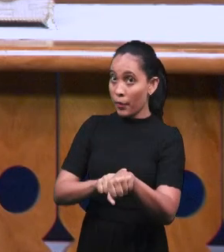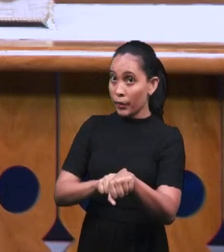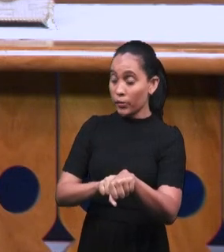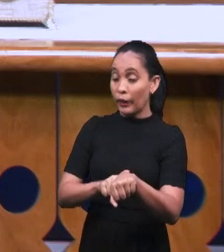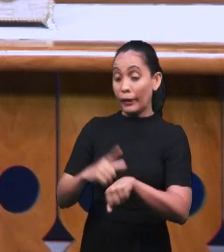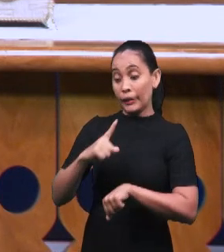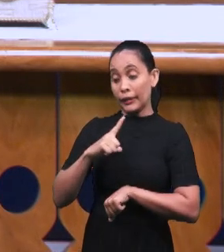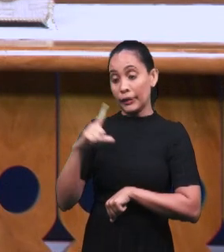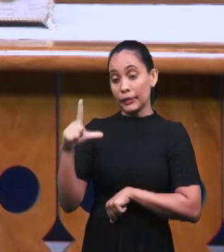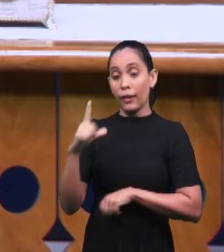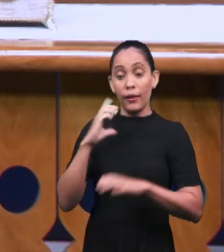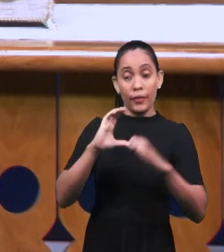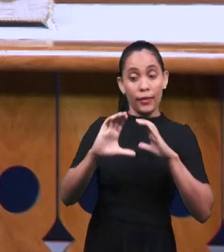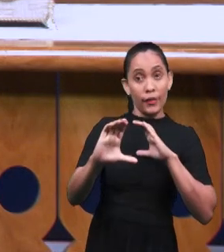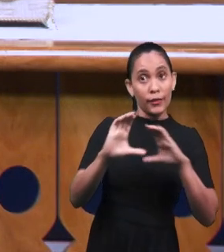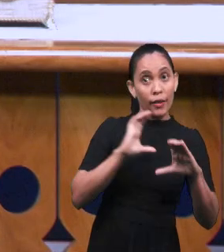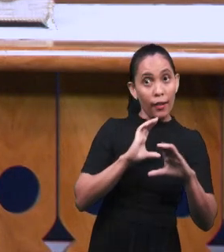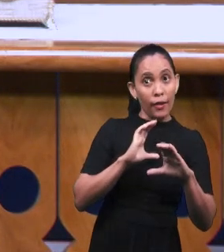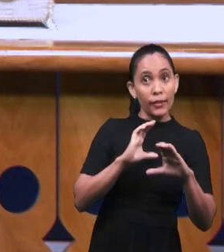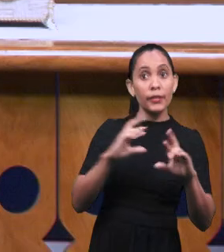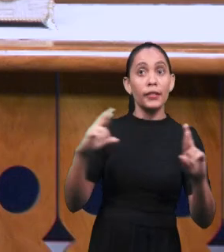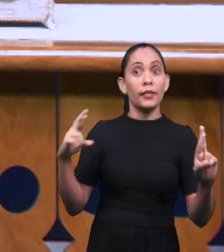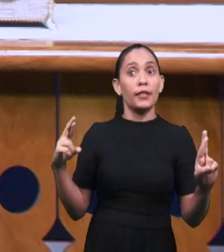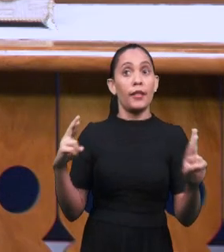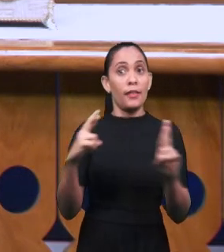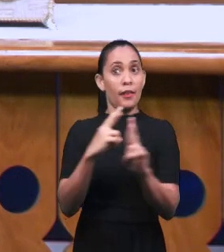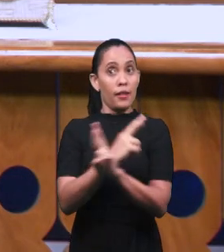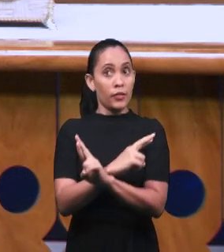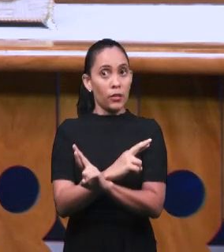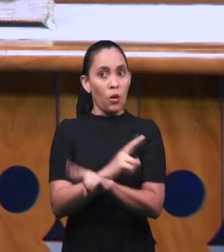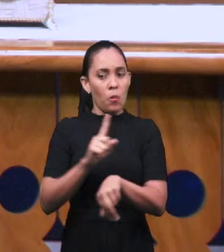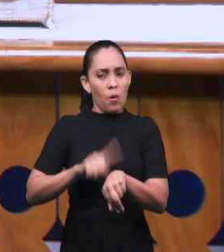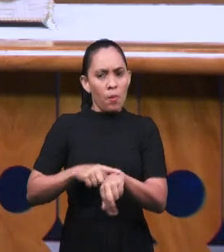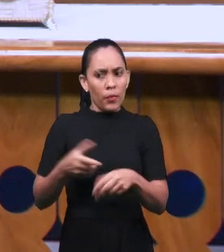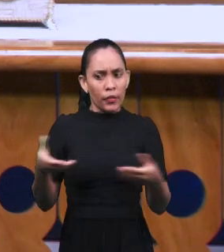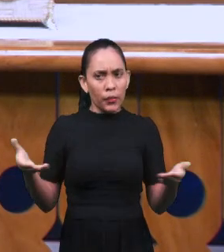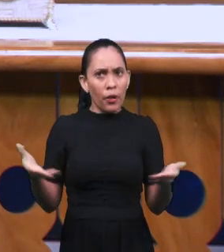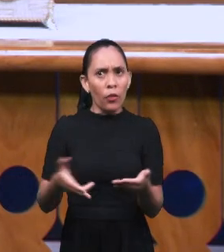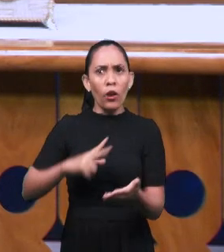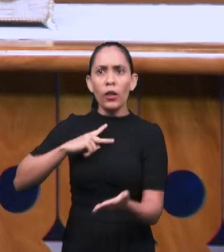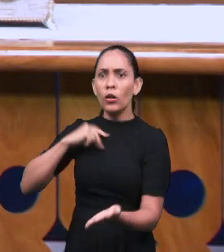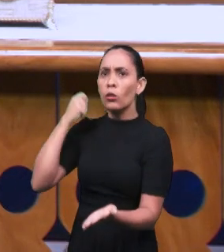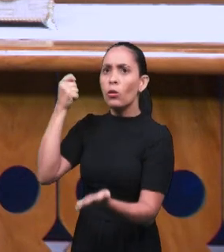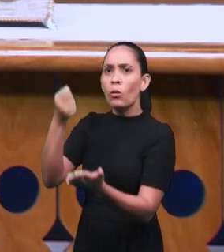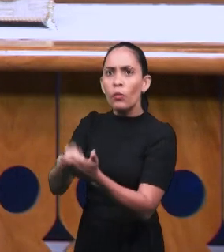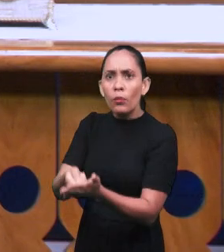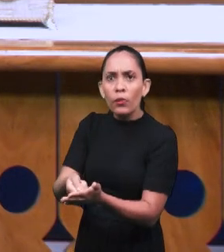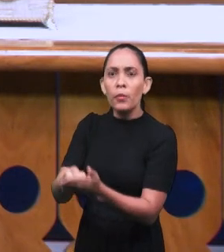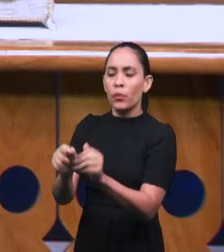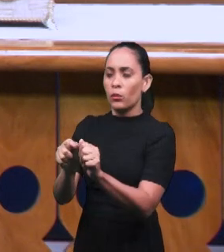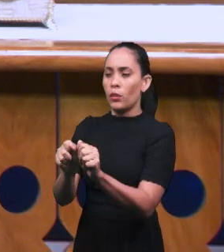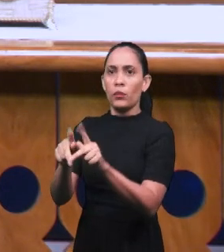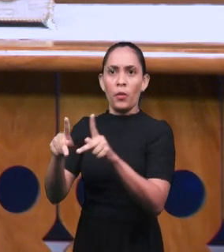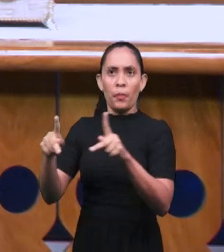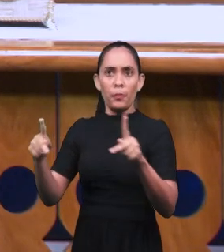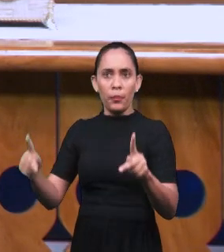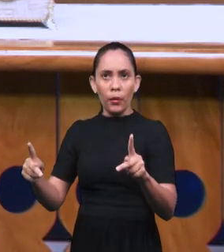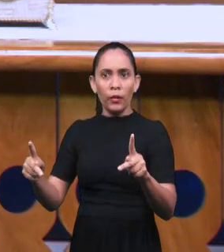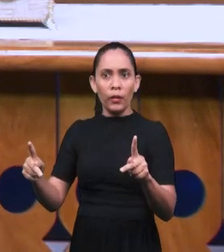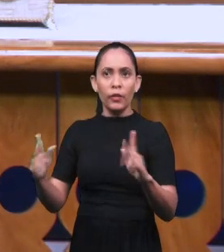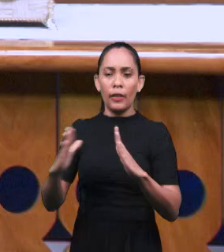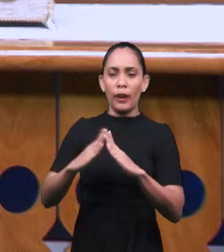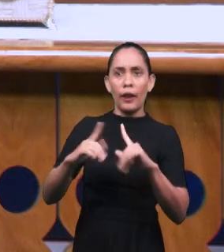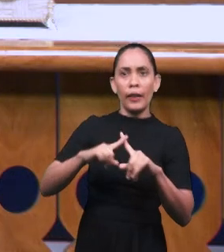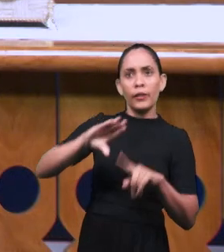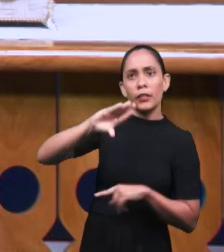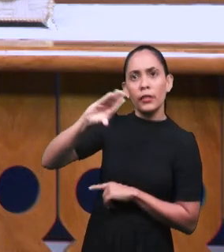de Cantares, que está relacionado com os nossos dias e que é confirmado no livro de Apocalipse. As igrejas da Ásia, o